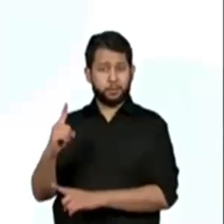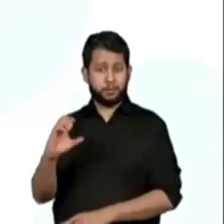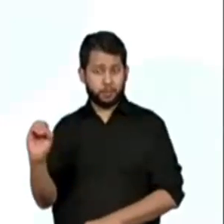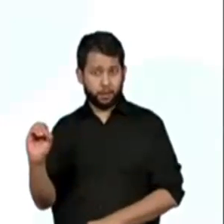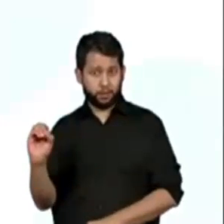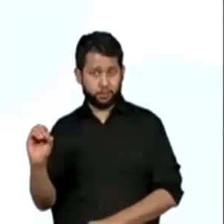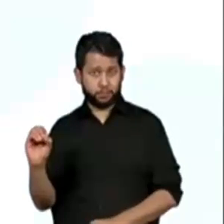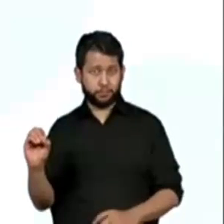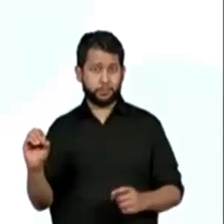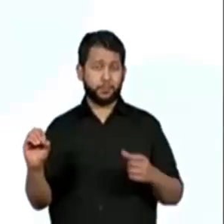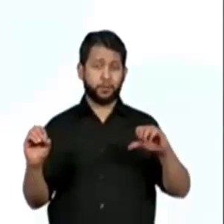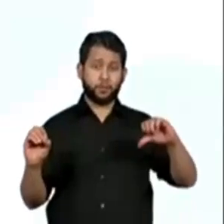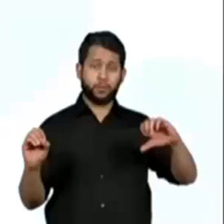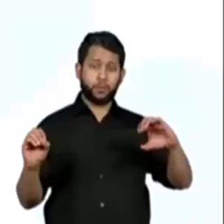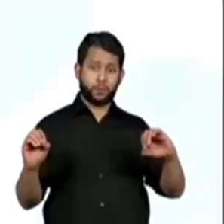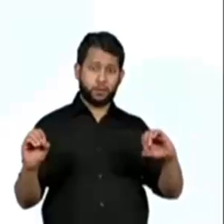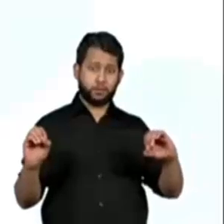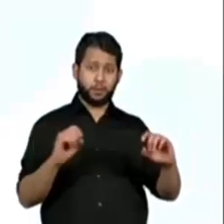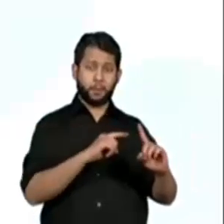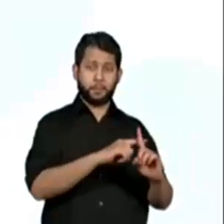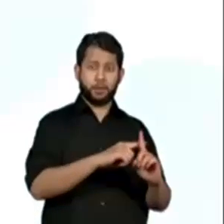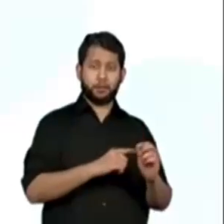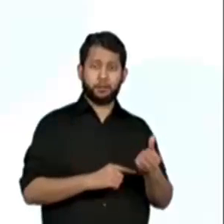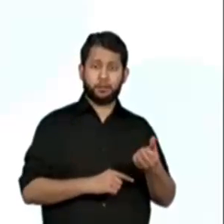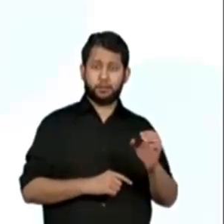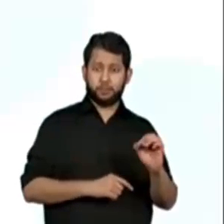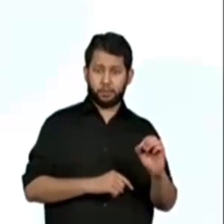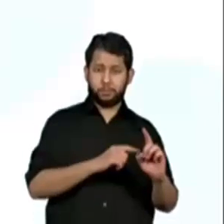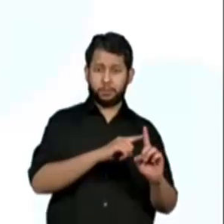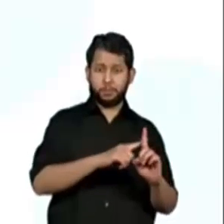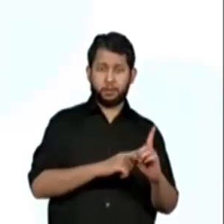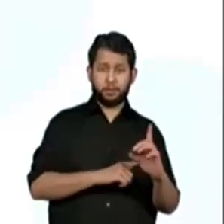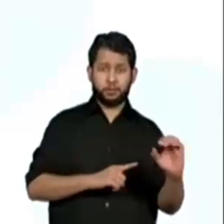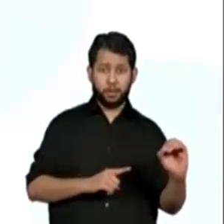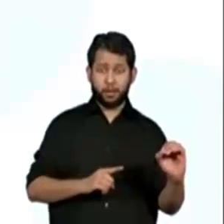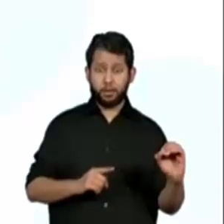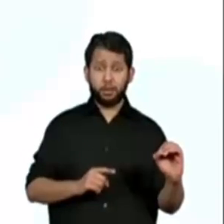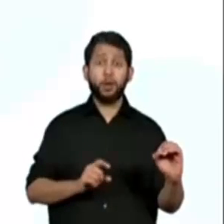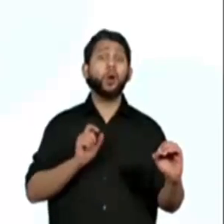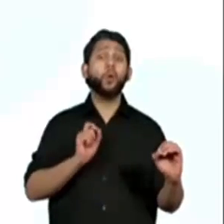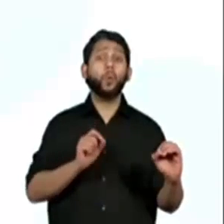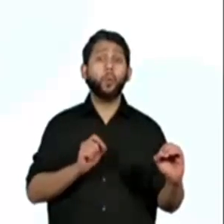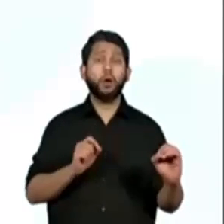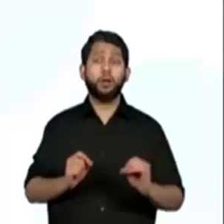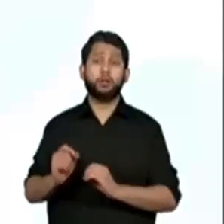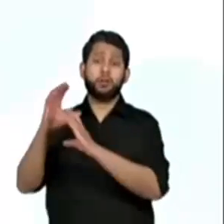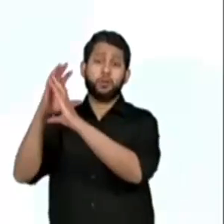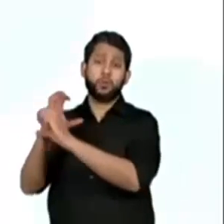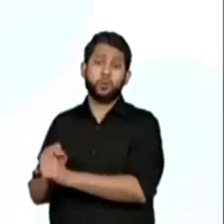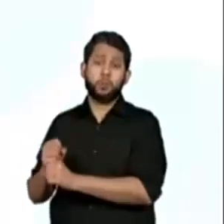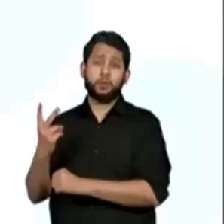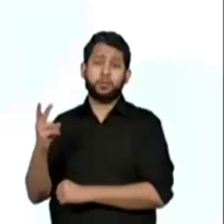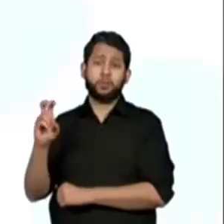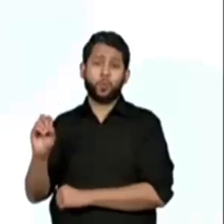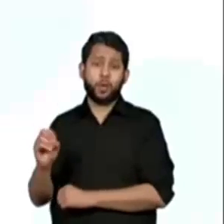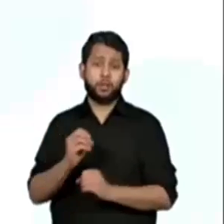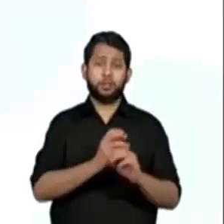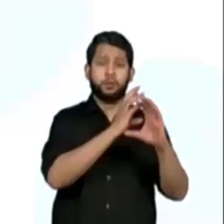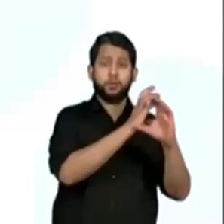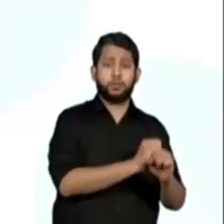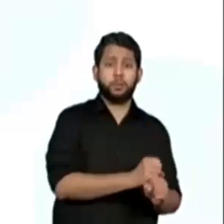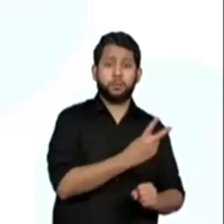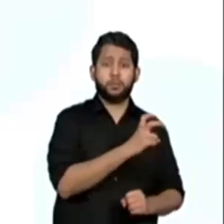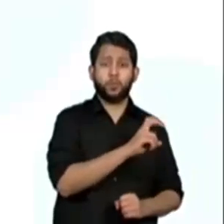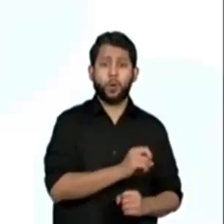mais 50 mais 100 é equivalente a 90 mais 60 mais 100.